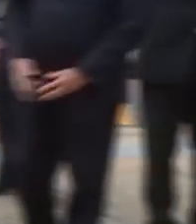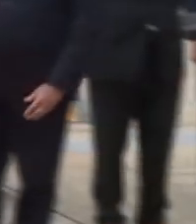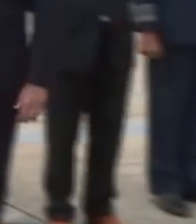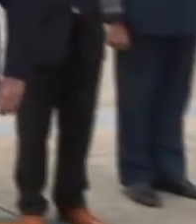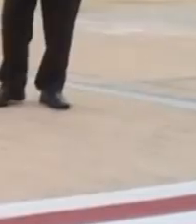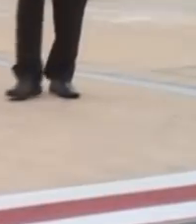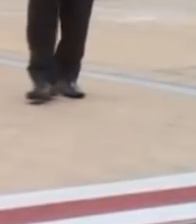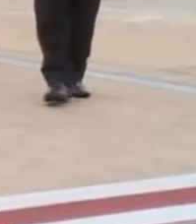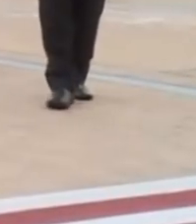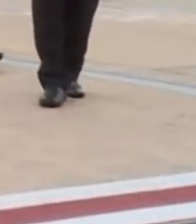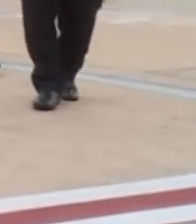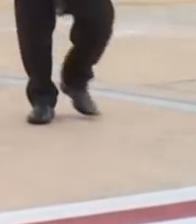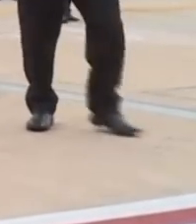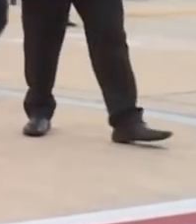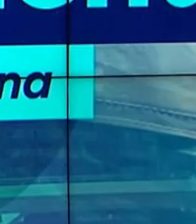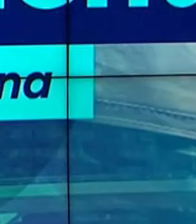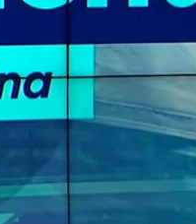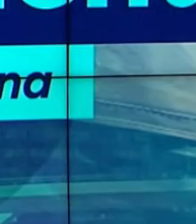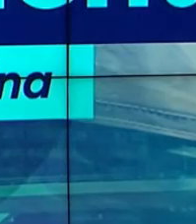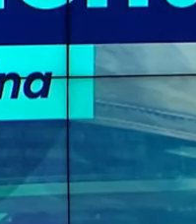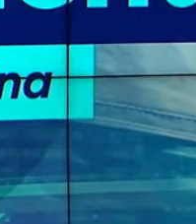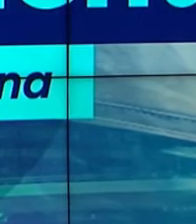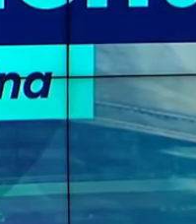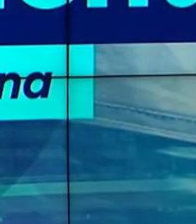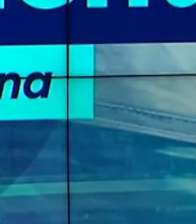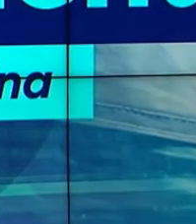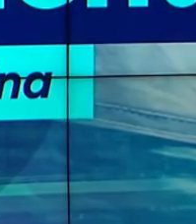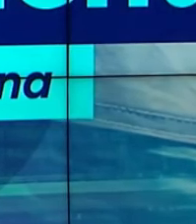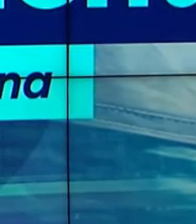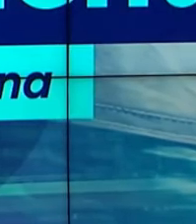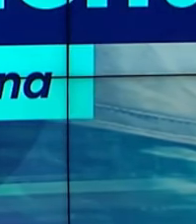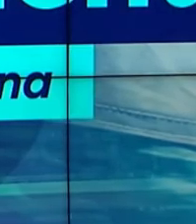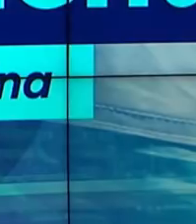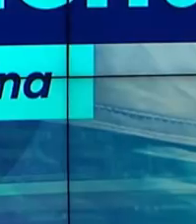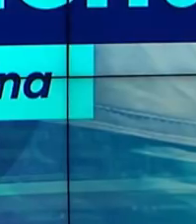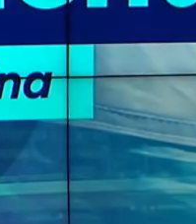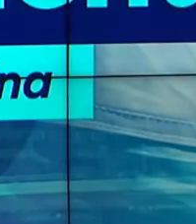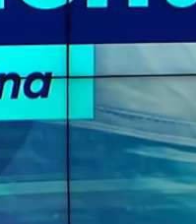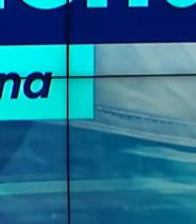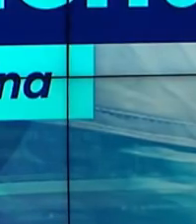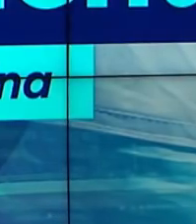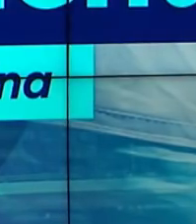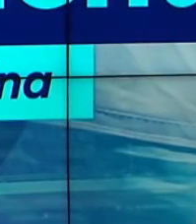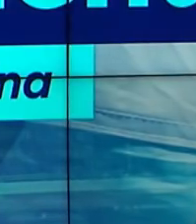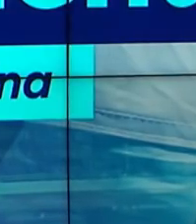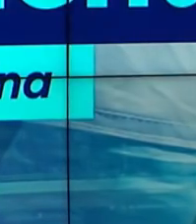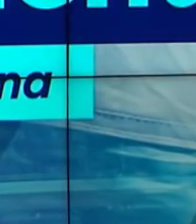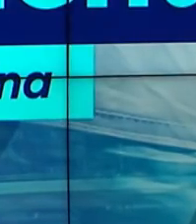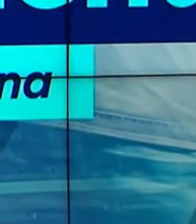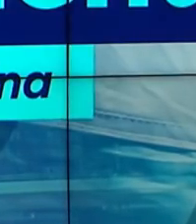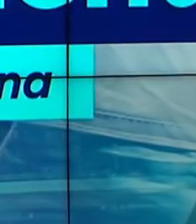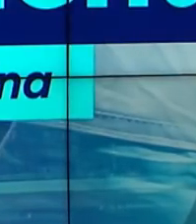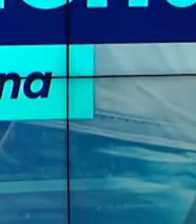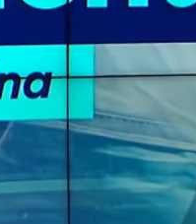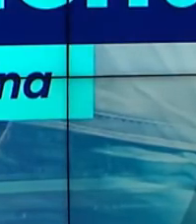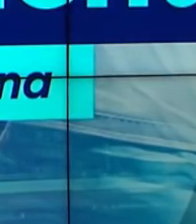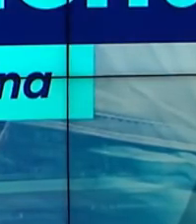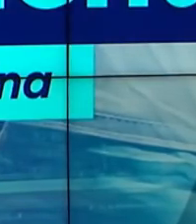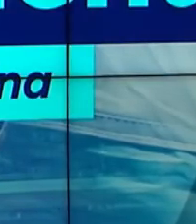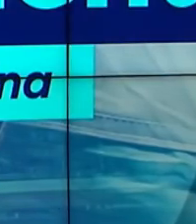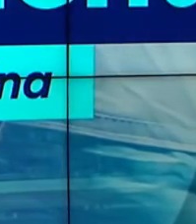feira para participar do evento nesta sexta feira líderes do brasil rússia índia china e áfrica do sul